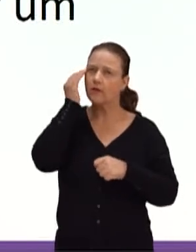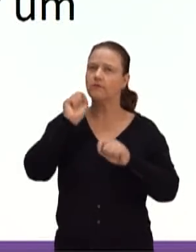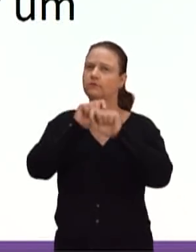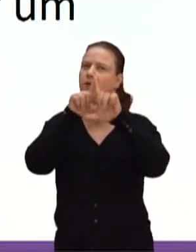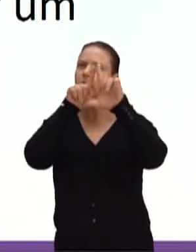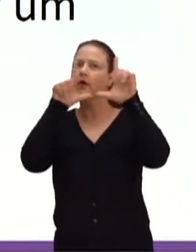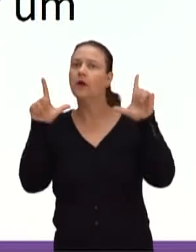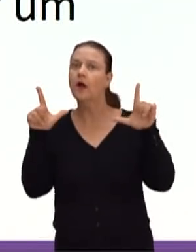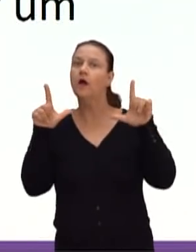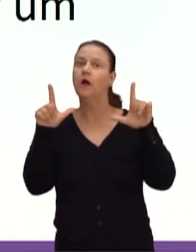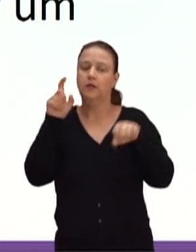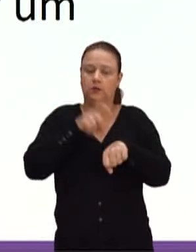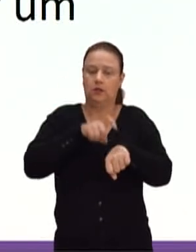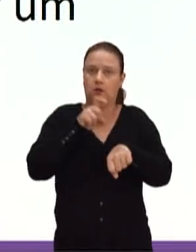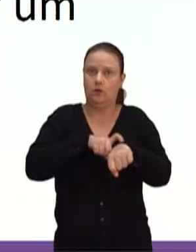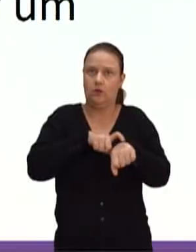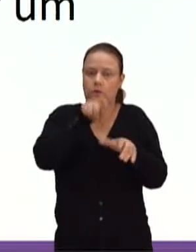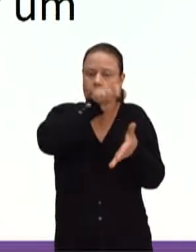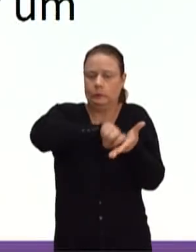haver conversa,